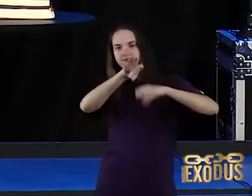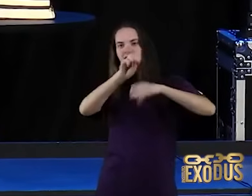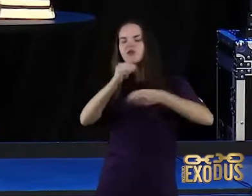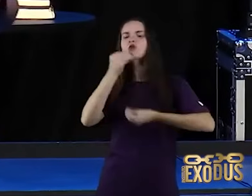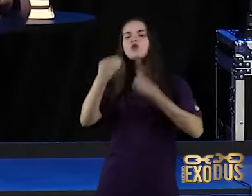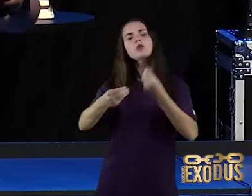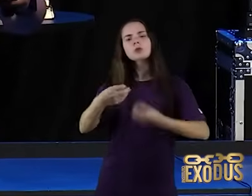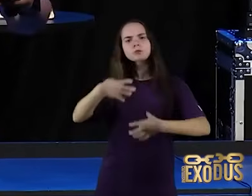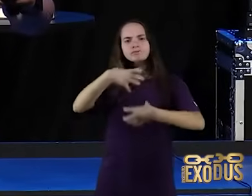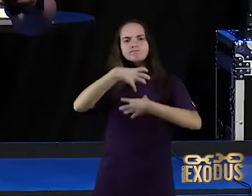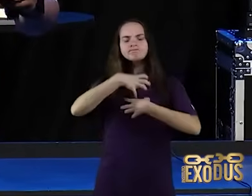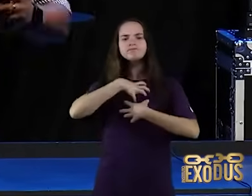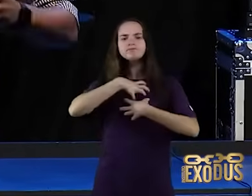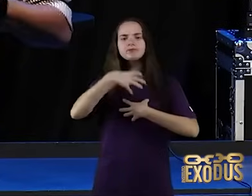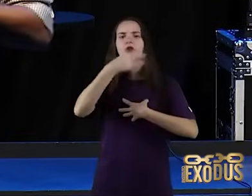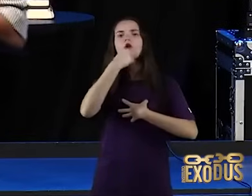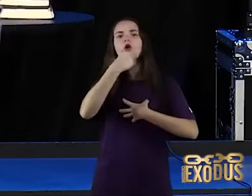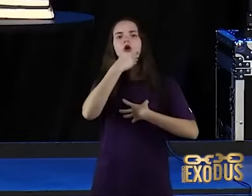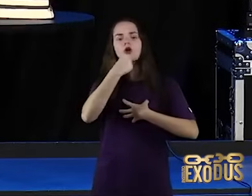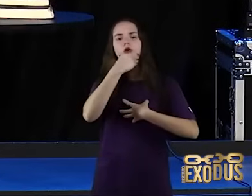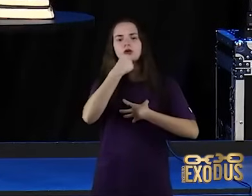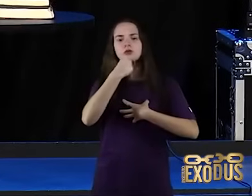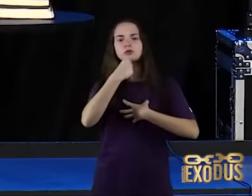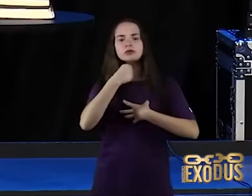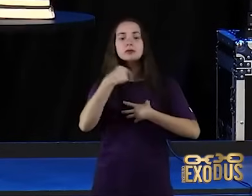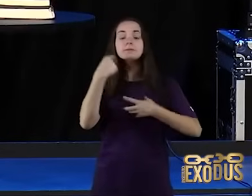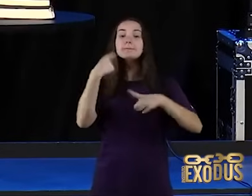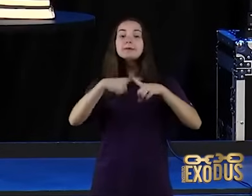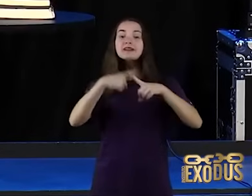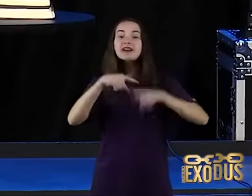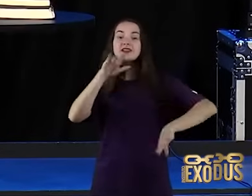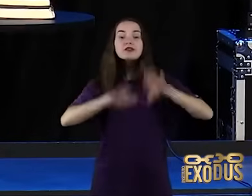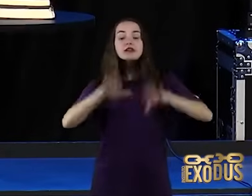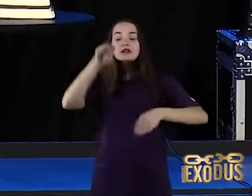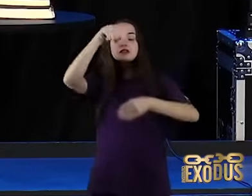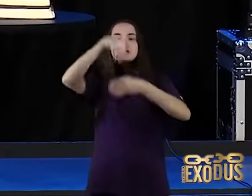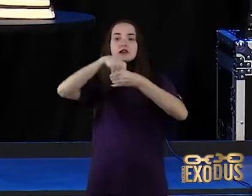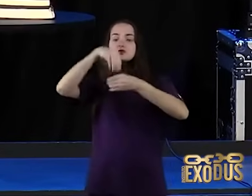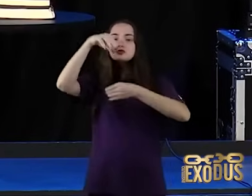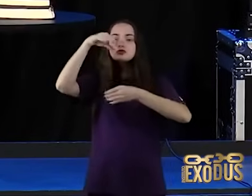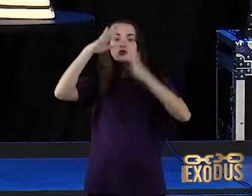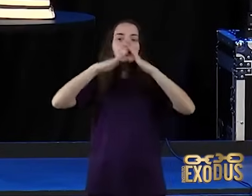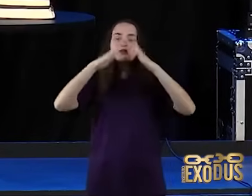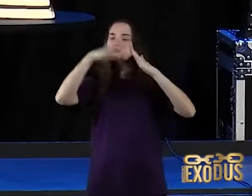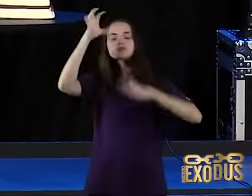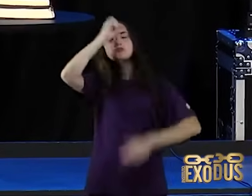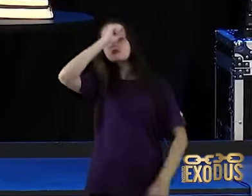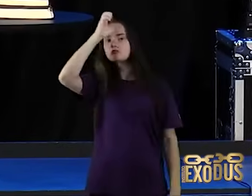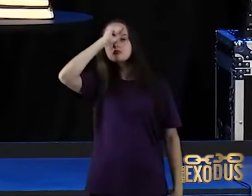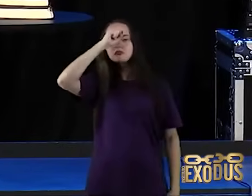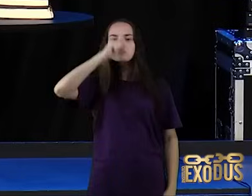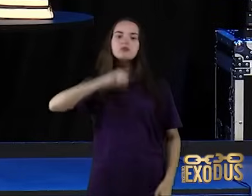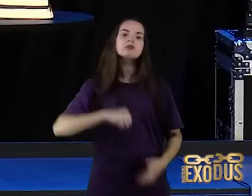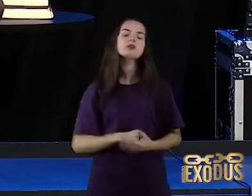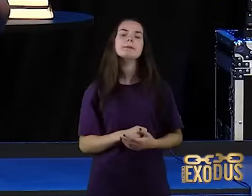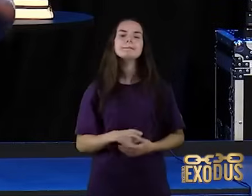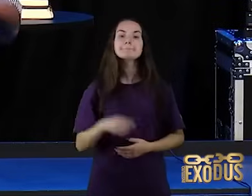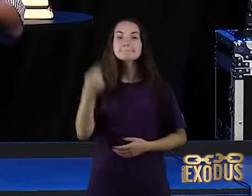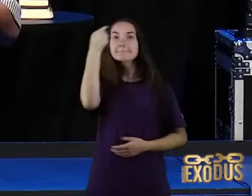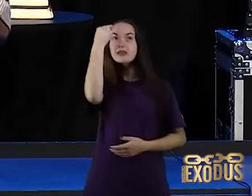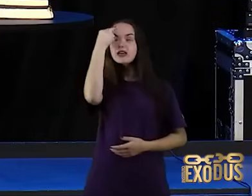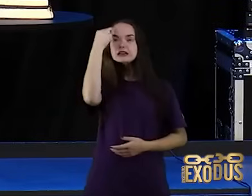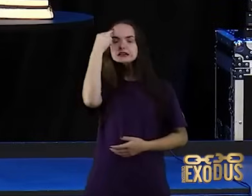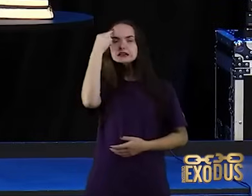ser homem porque dentro de casa não te ensinara ser homem porque você pensa que ser homem é ser bruto é ser